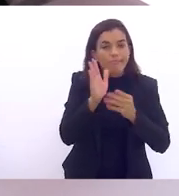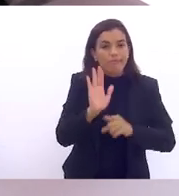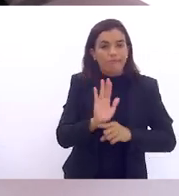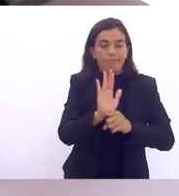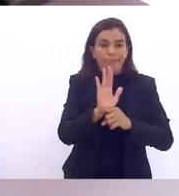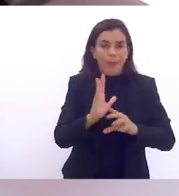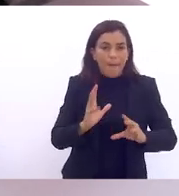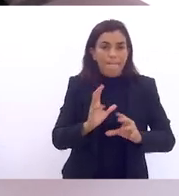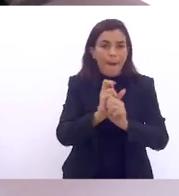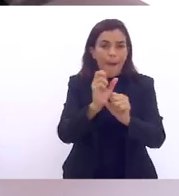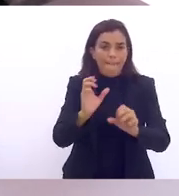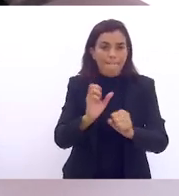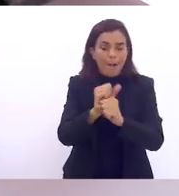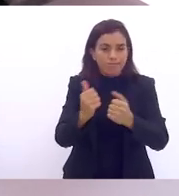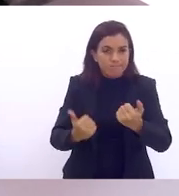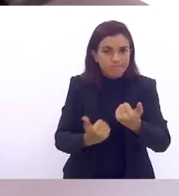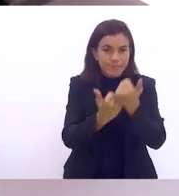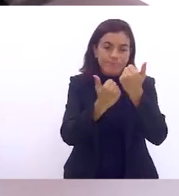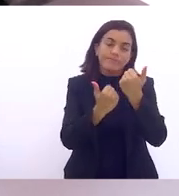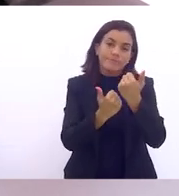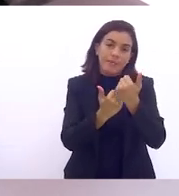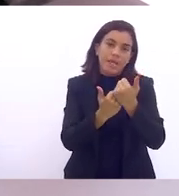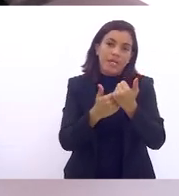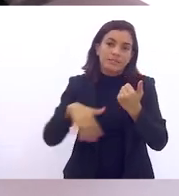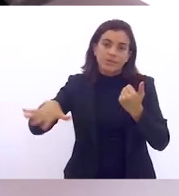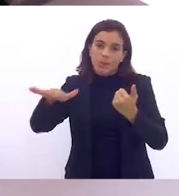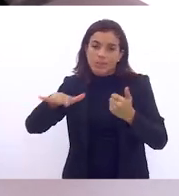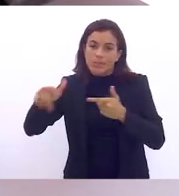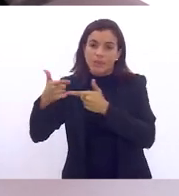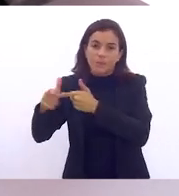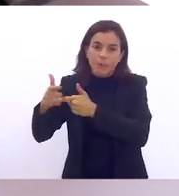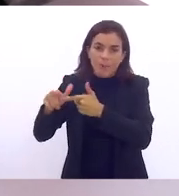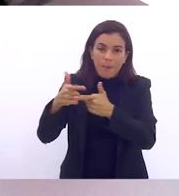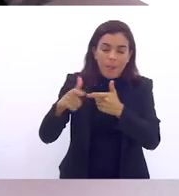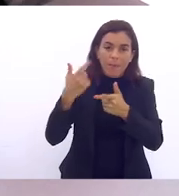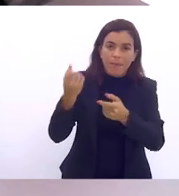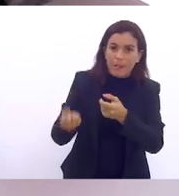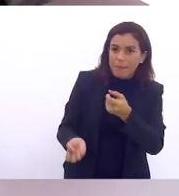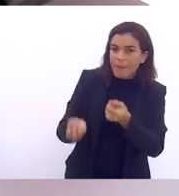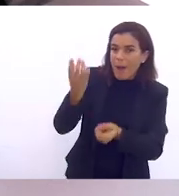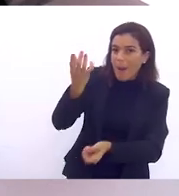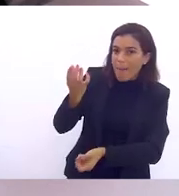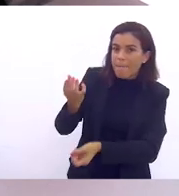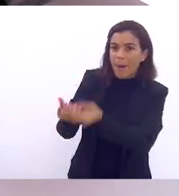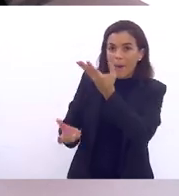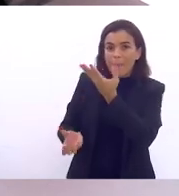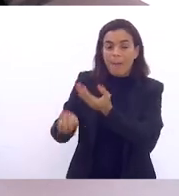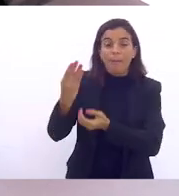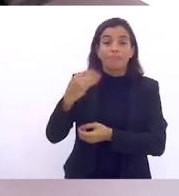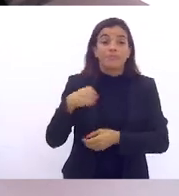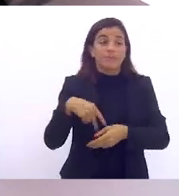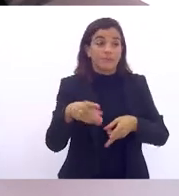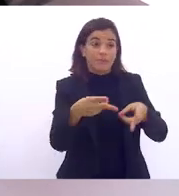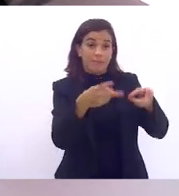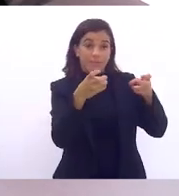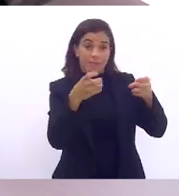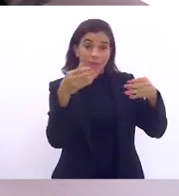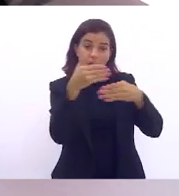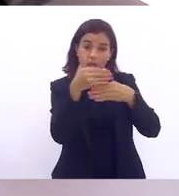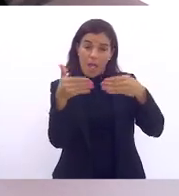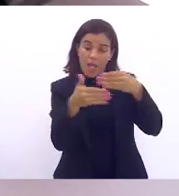equacionar aí as questões que vem surgindo eh observamos bem ali a apresentação